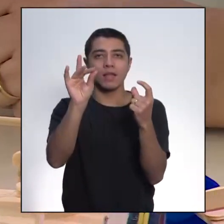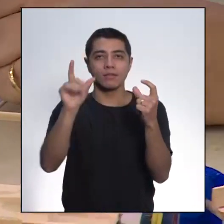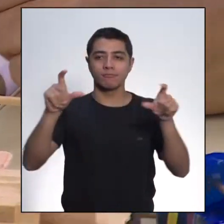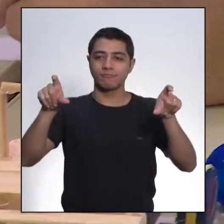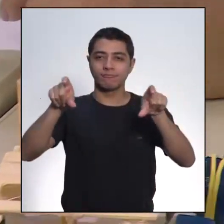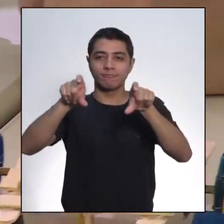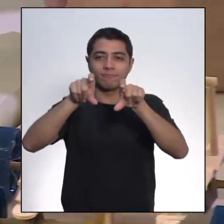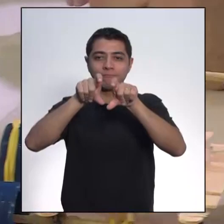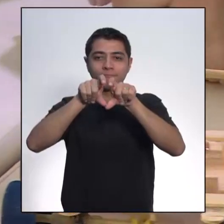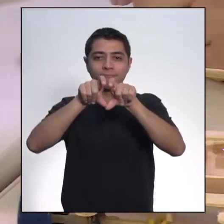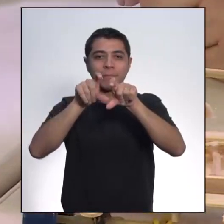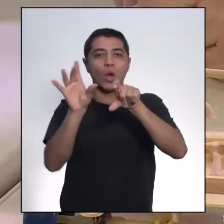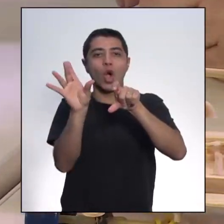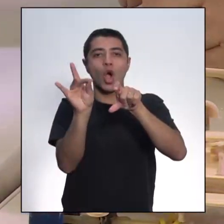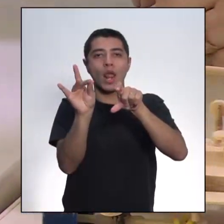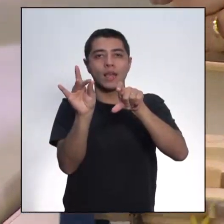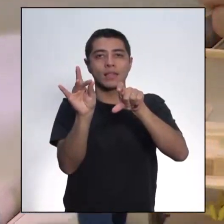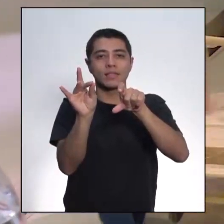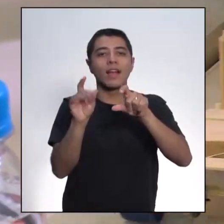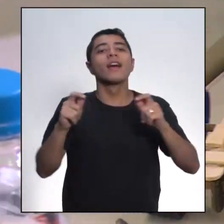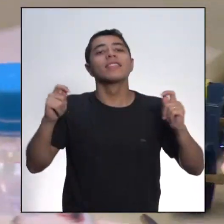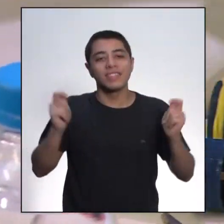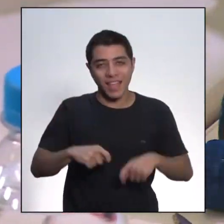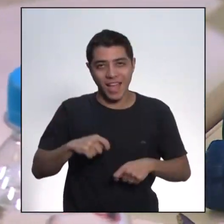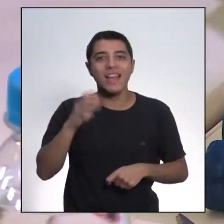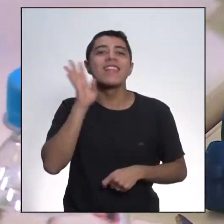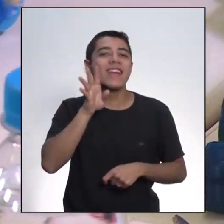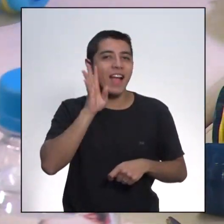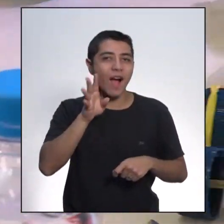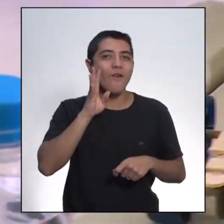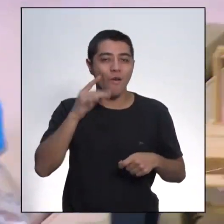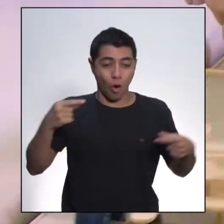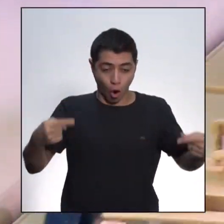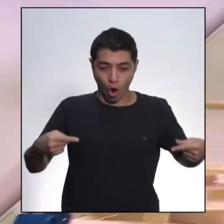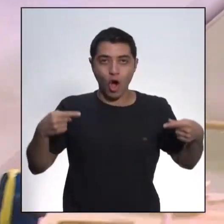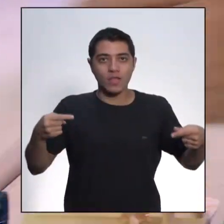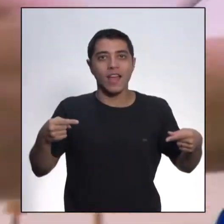com essa rodinha, ó, bem incrementada. Olha esse aqui também, ó.